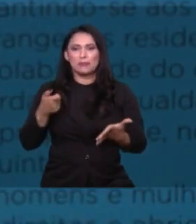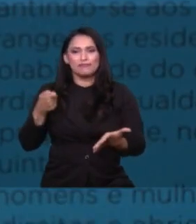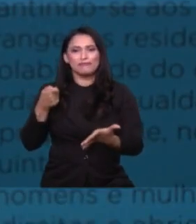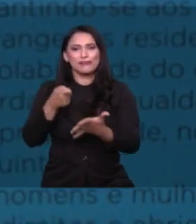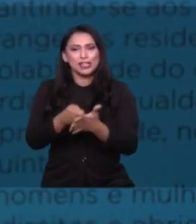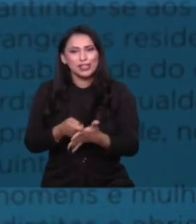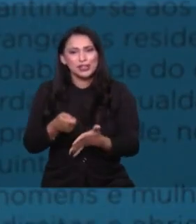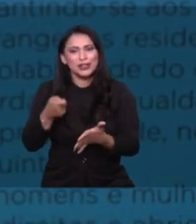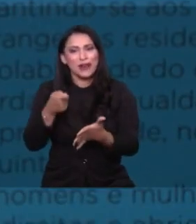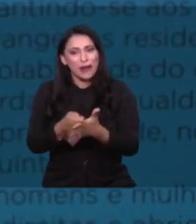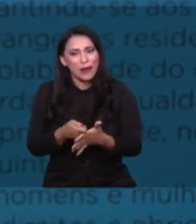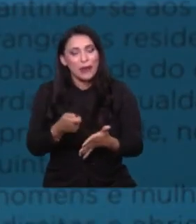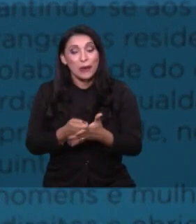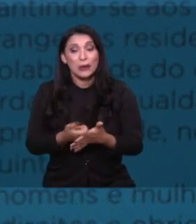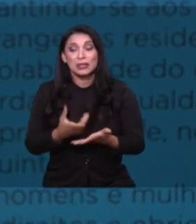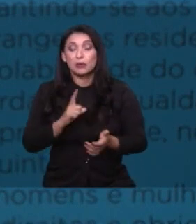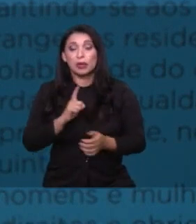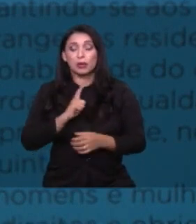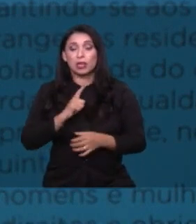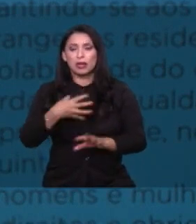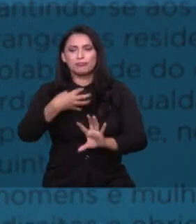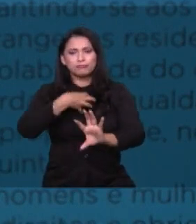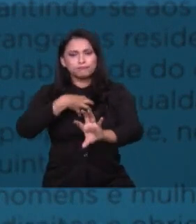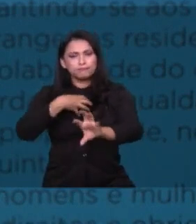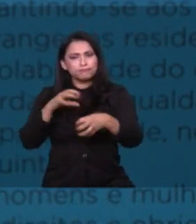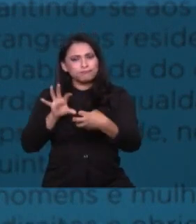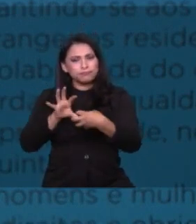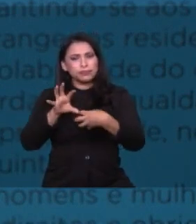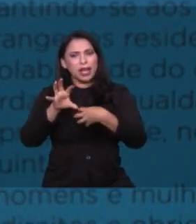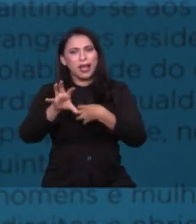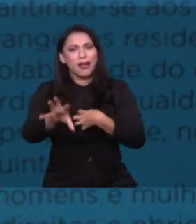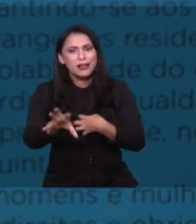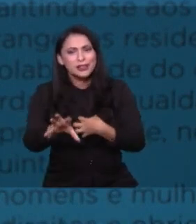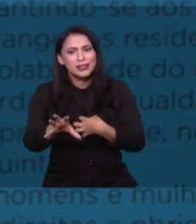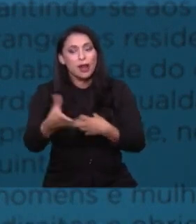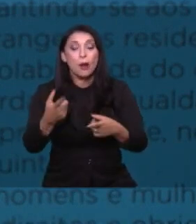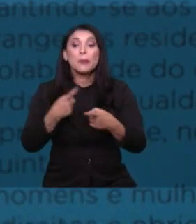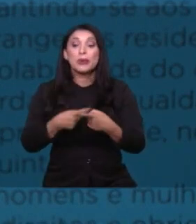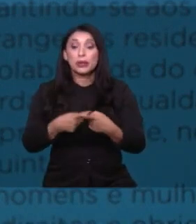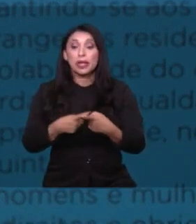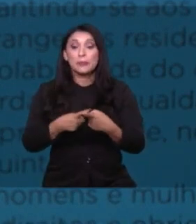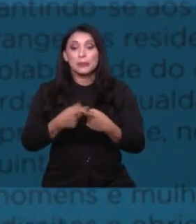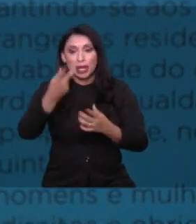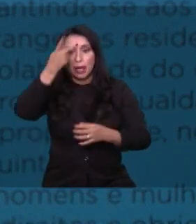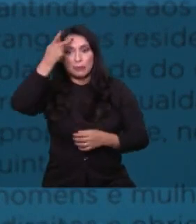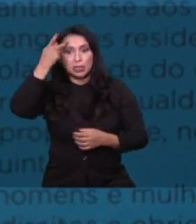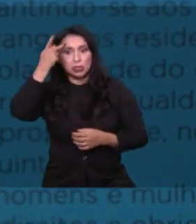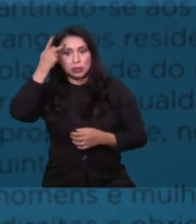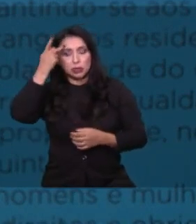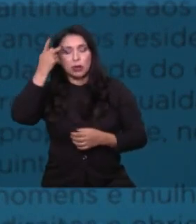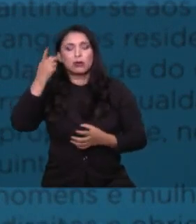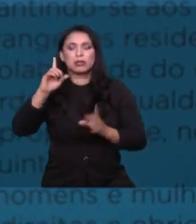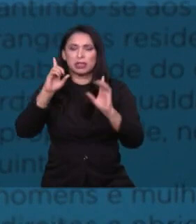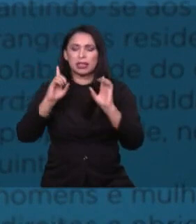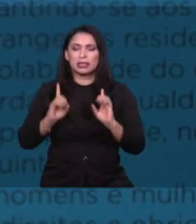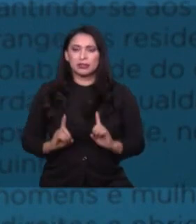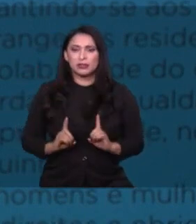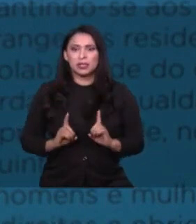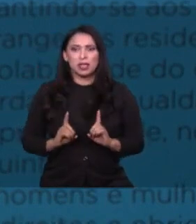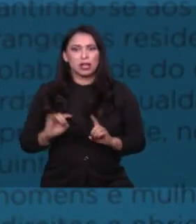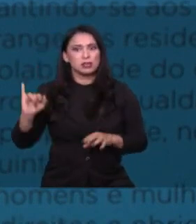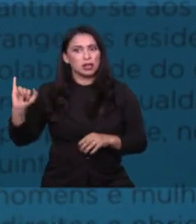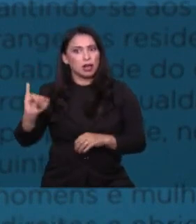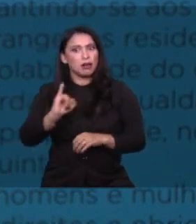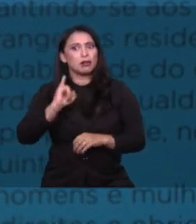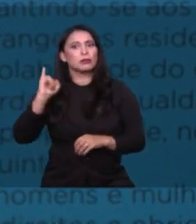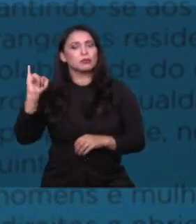né? Se colocar um pouco no lugar do outro, né? Porque a pessoa que tem a necessidade, para ela aquilo é